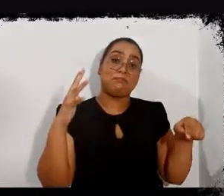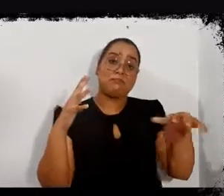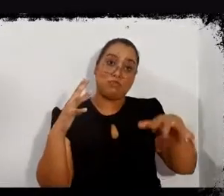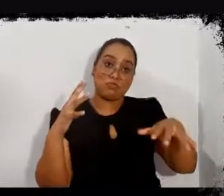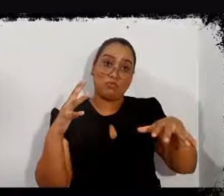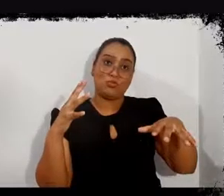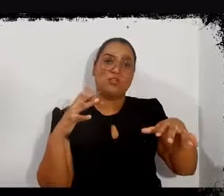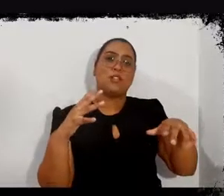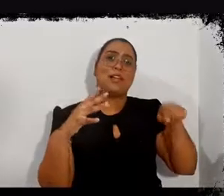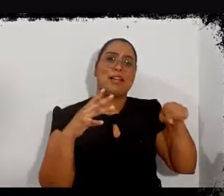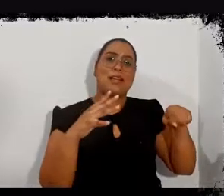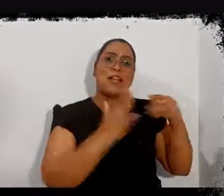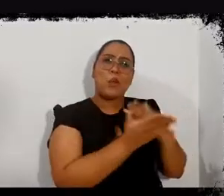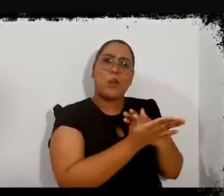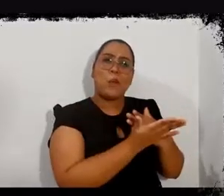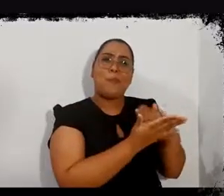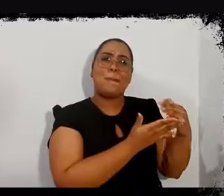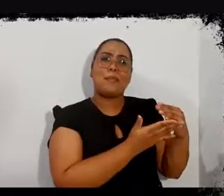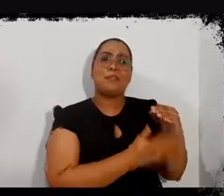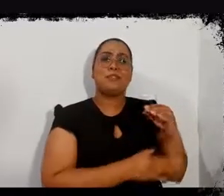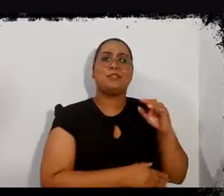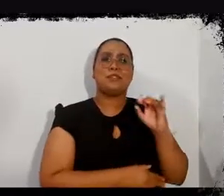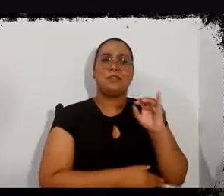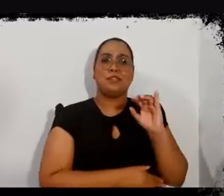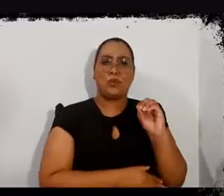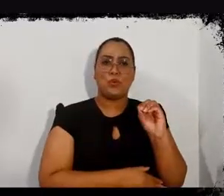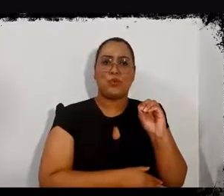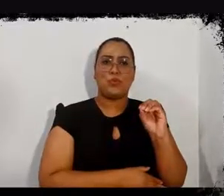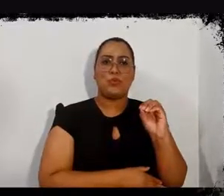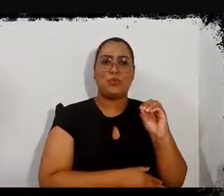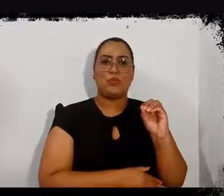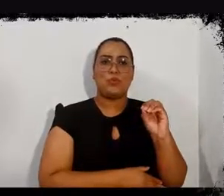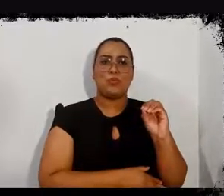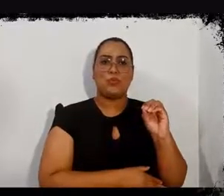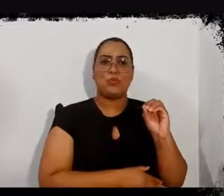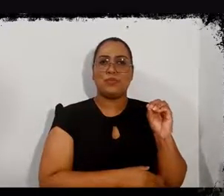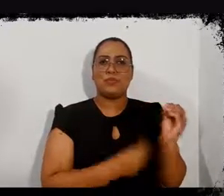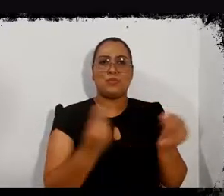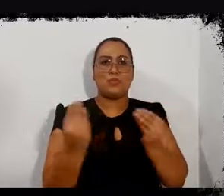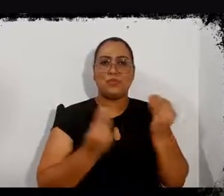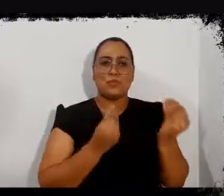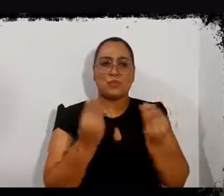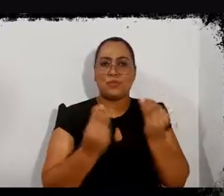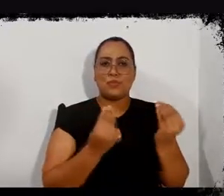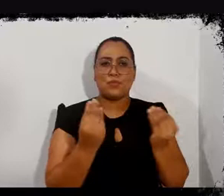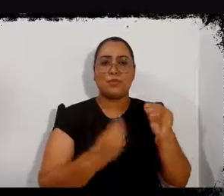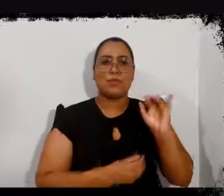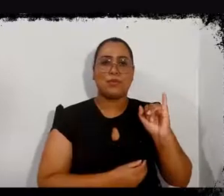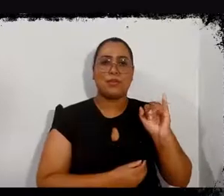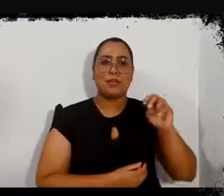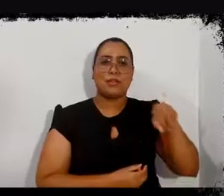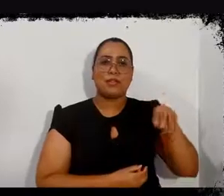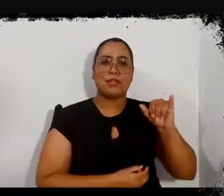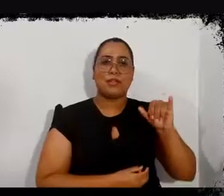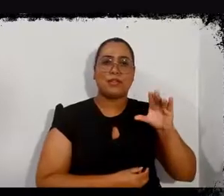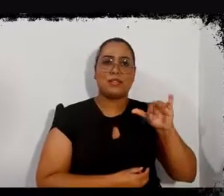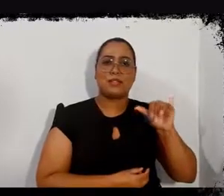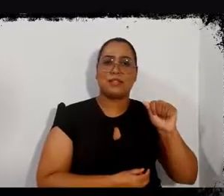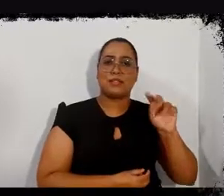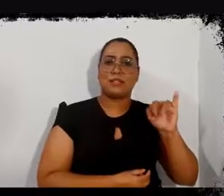grupos. Os relacionados a antigos rituais das